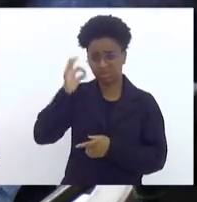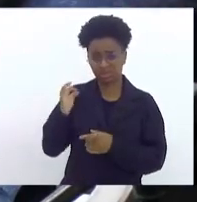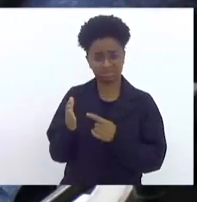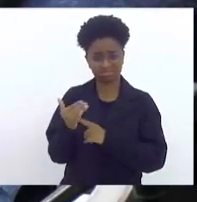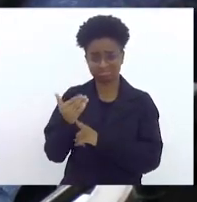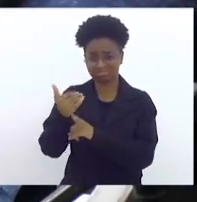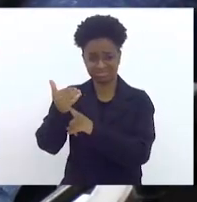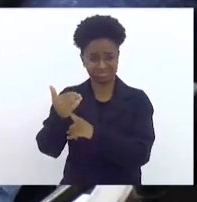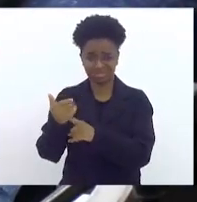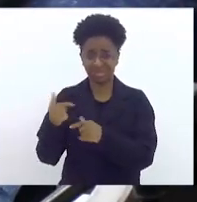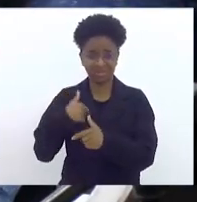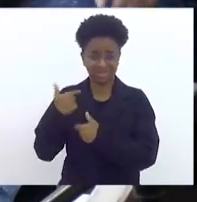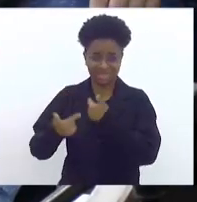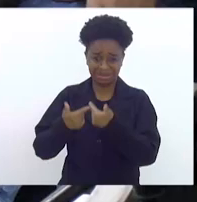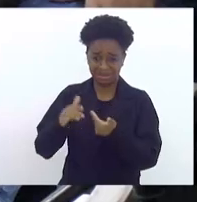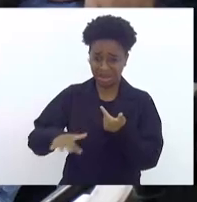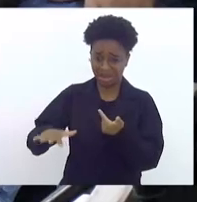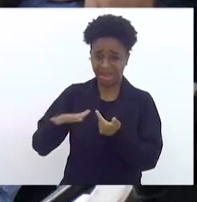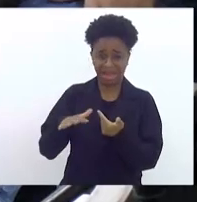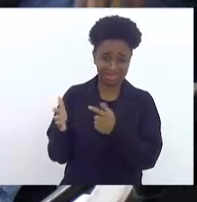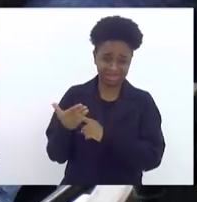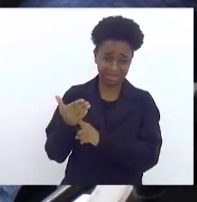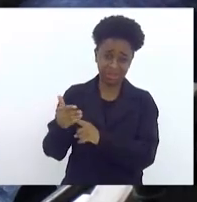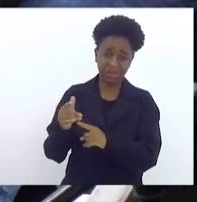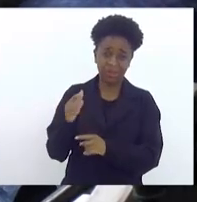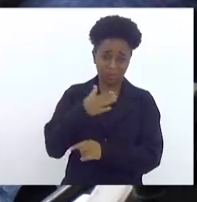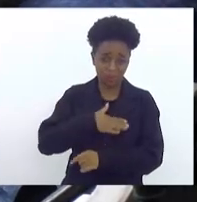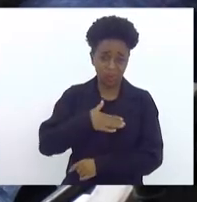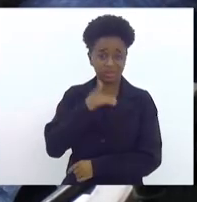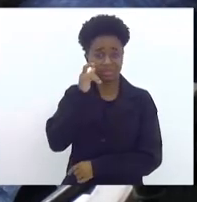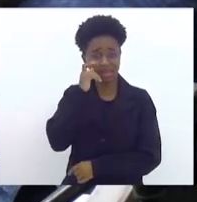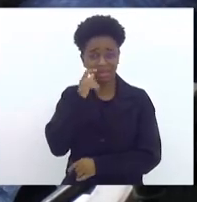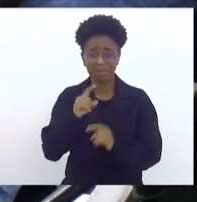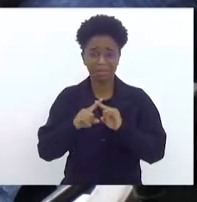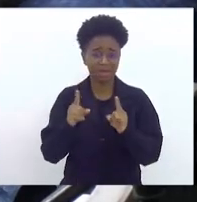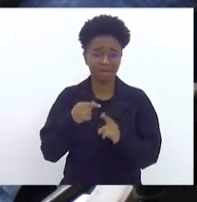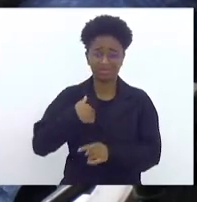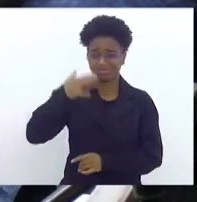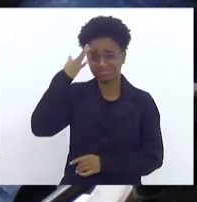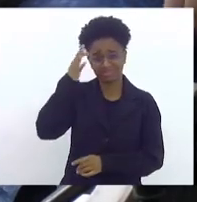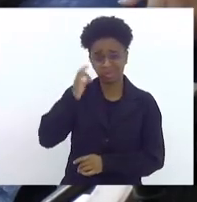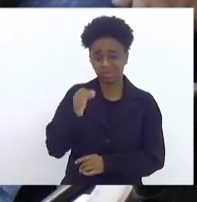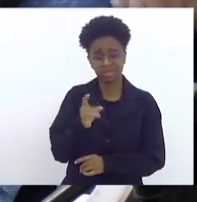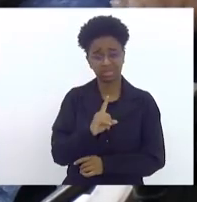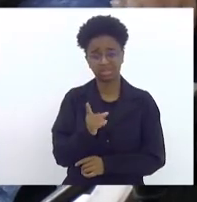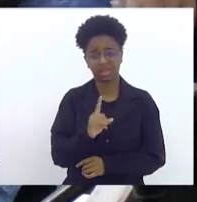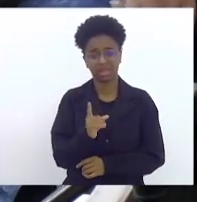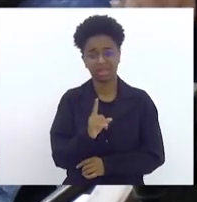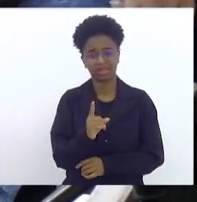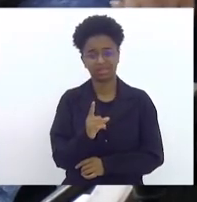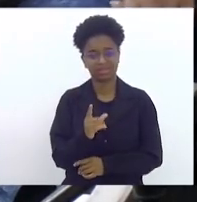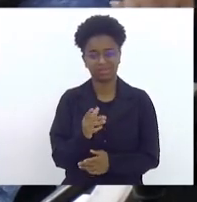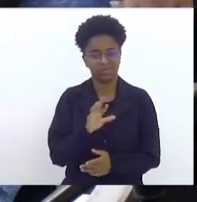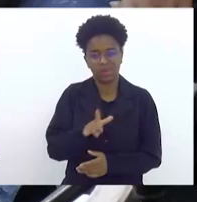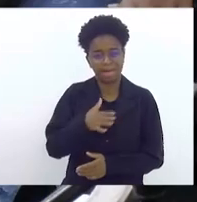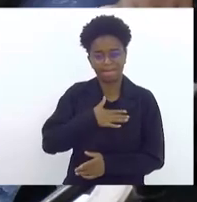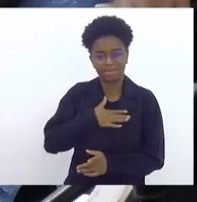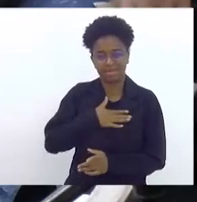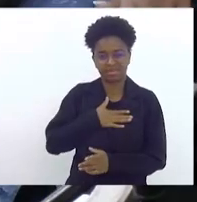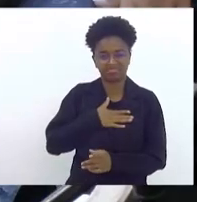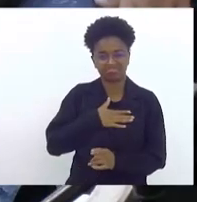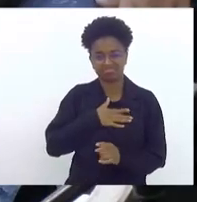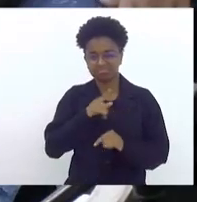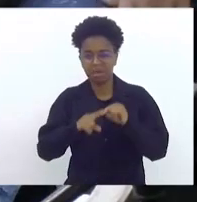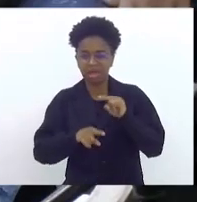embora eu esteja não vamos moderar lá e goste do Instagram mas a parte da quitação não é a minha o meu objeto